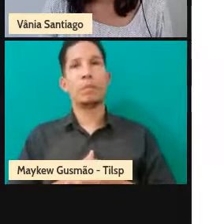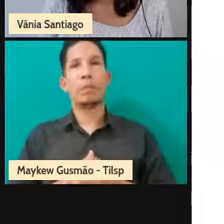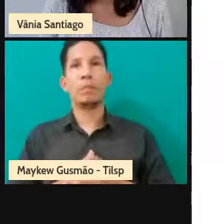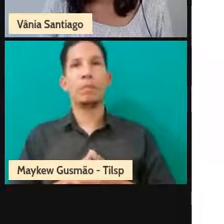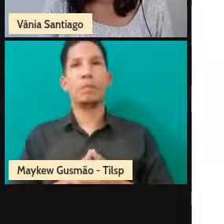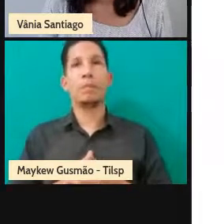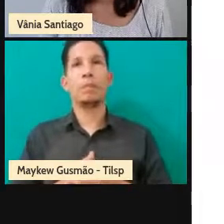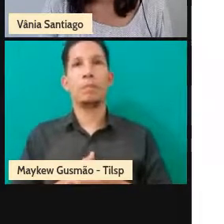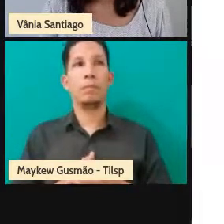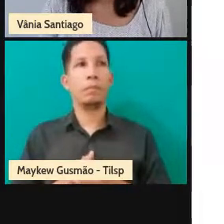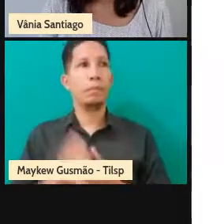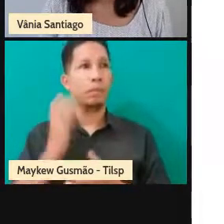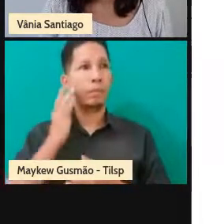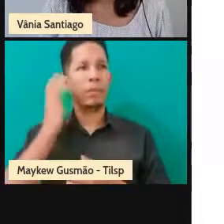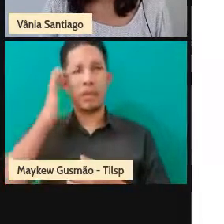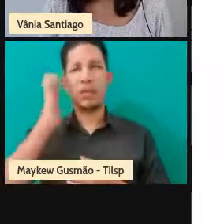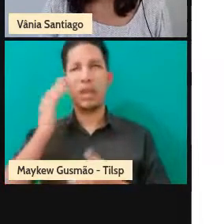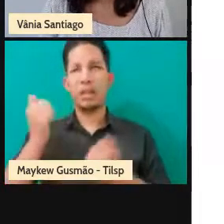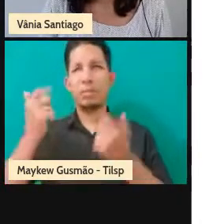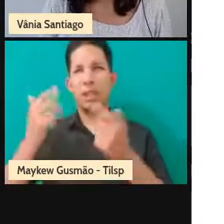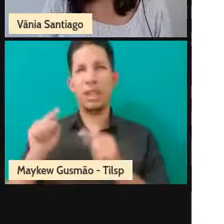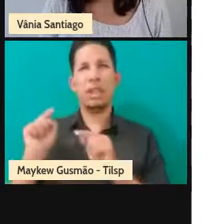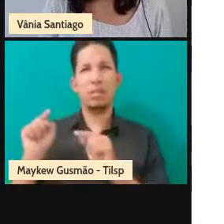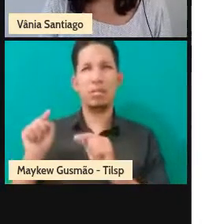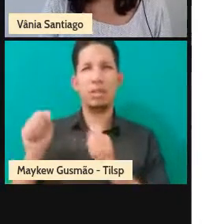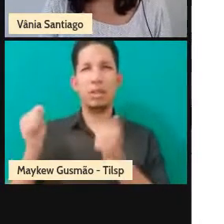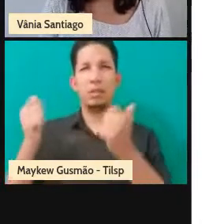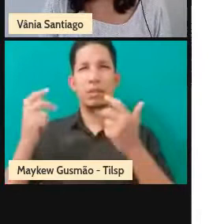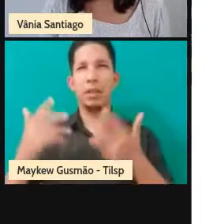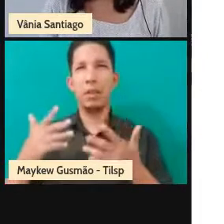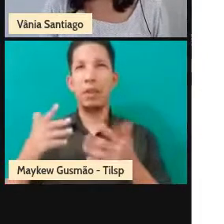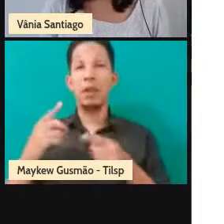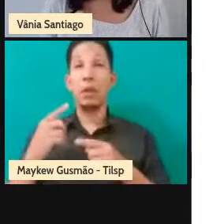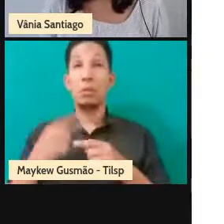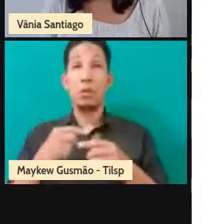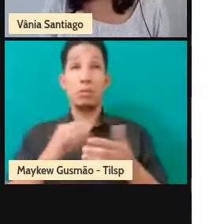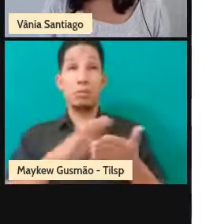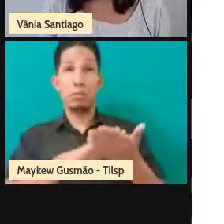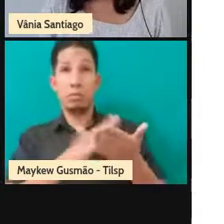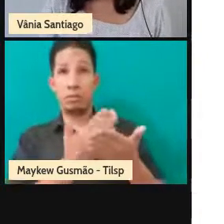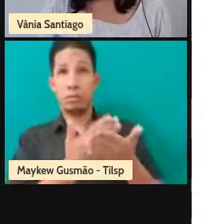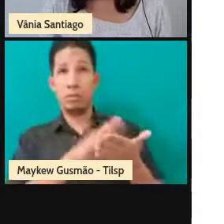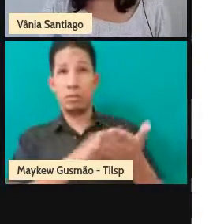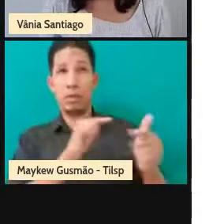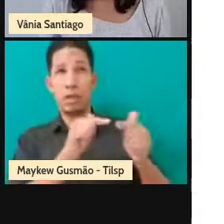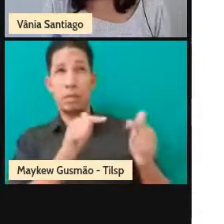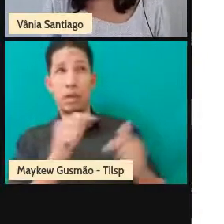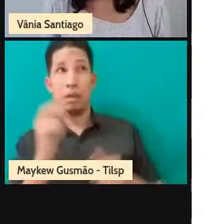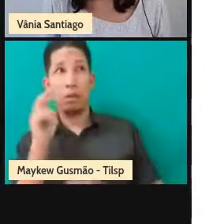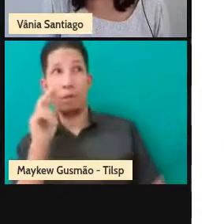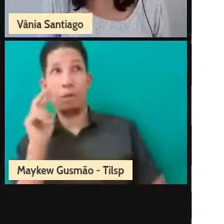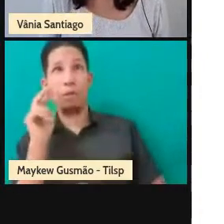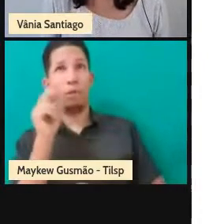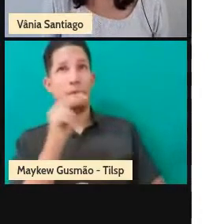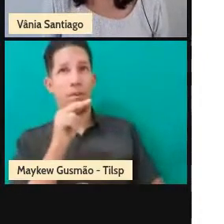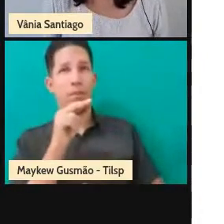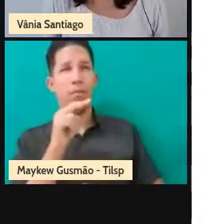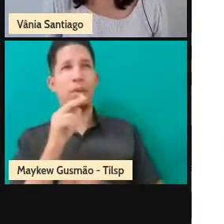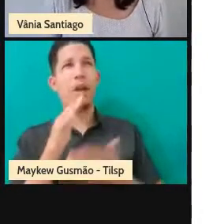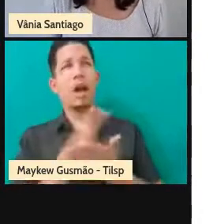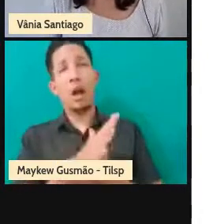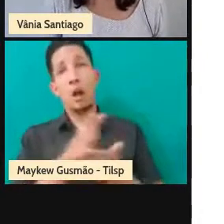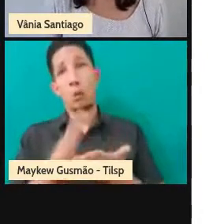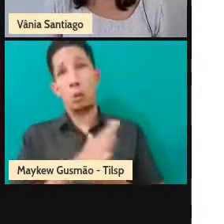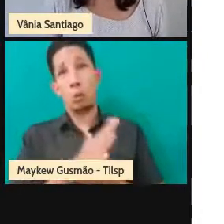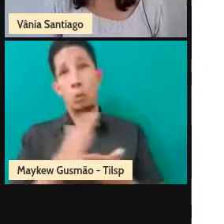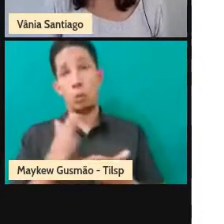Eu acho que eu já falei um pouco disso, né, que olhar para a atividade do TIOS, eu acho que algumas considerações que eu posso